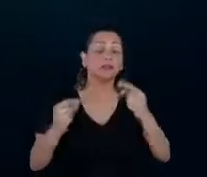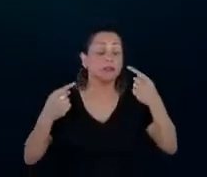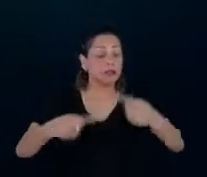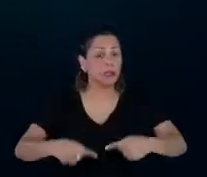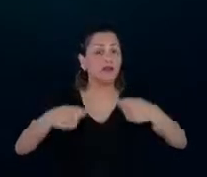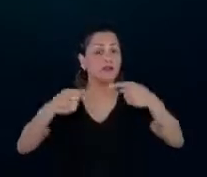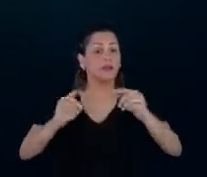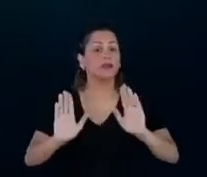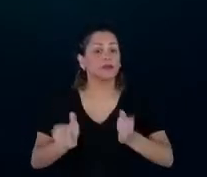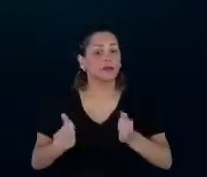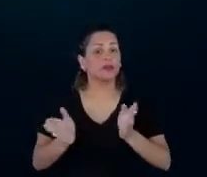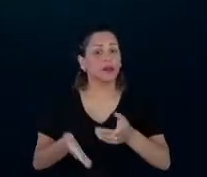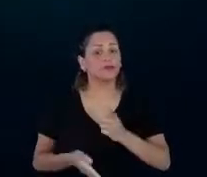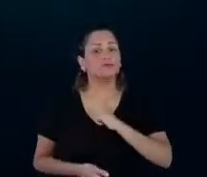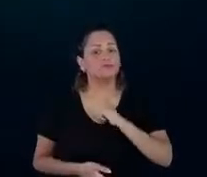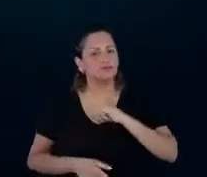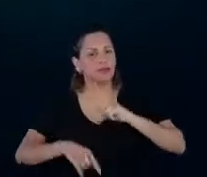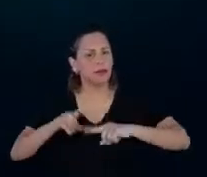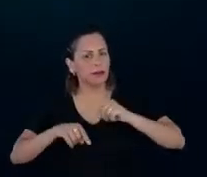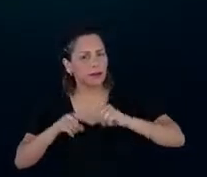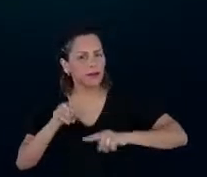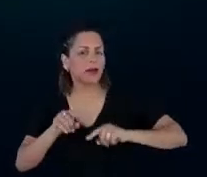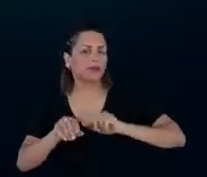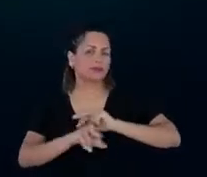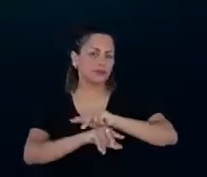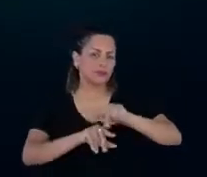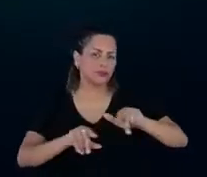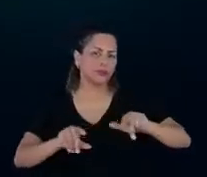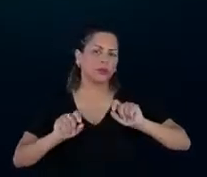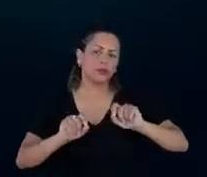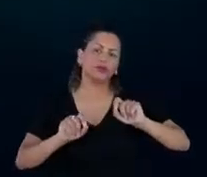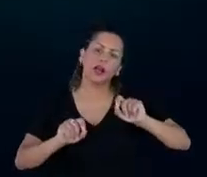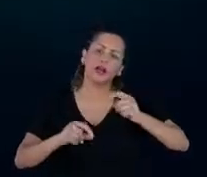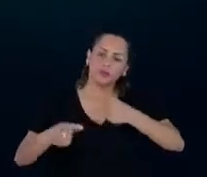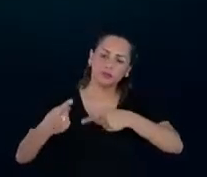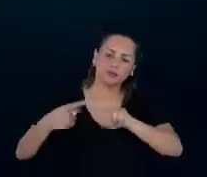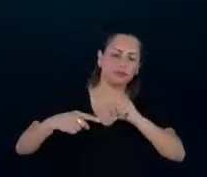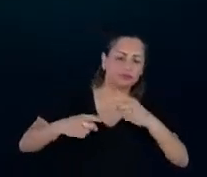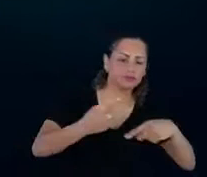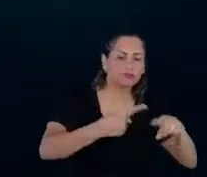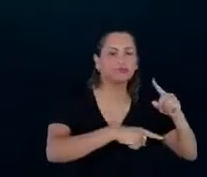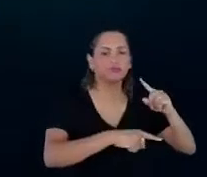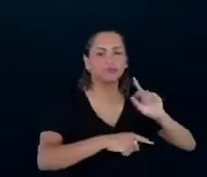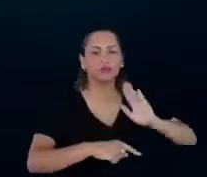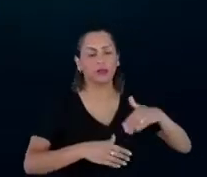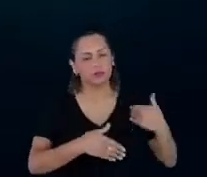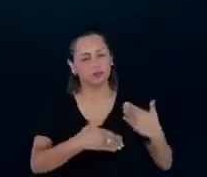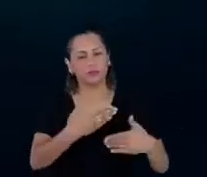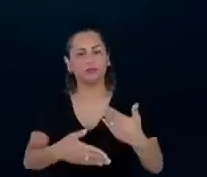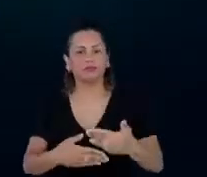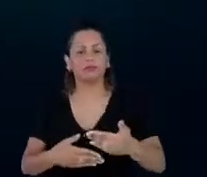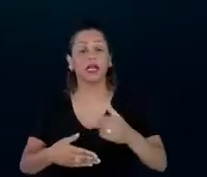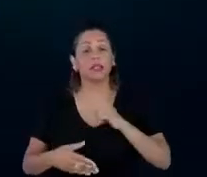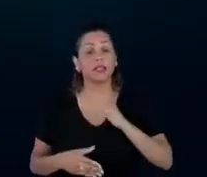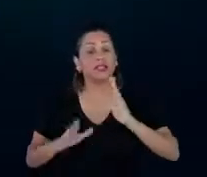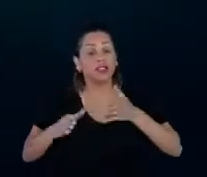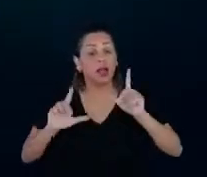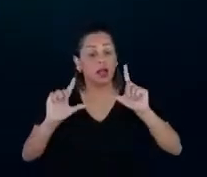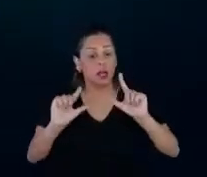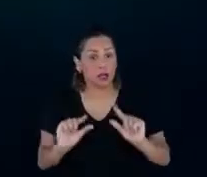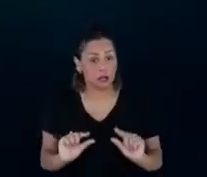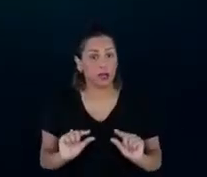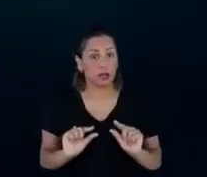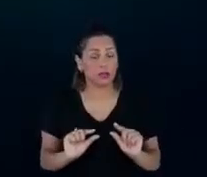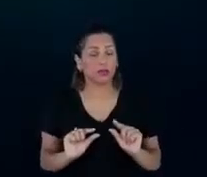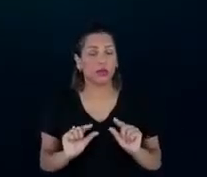temos materiais, né? Que com as inovações que a gente vem trabalhando, vem com essa redução de tamanho